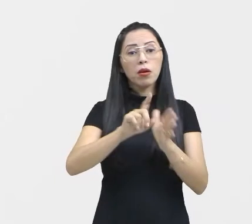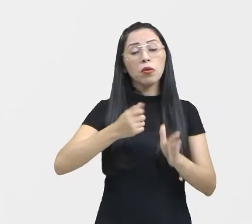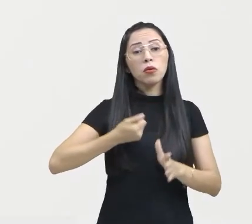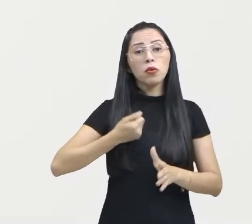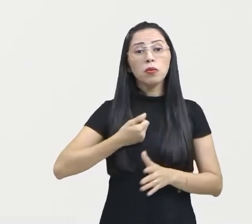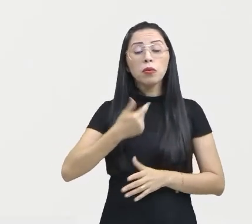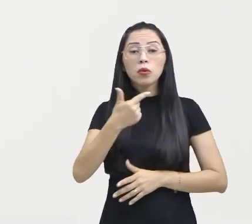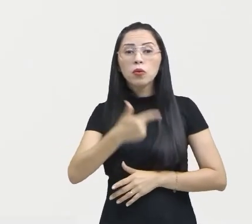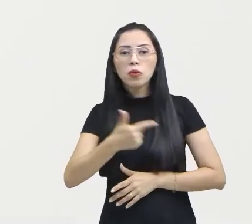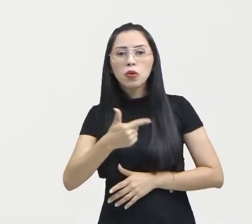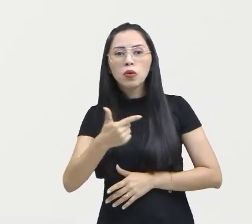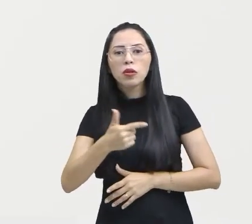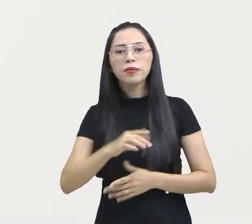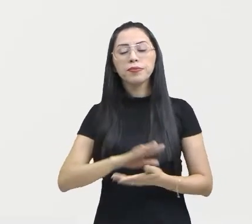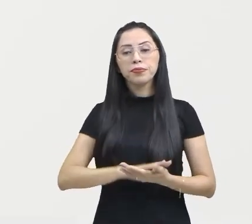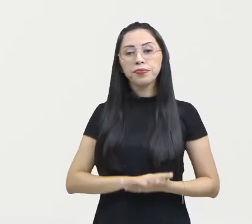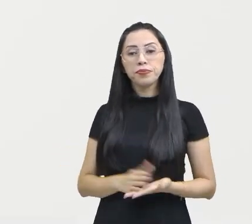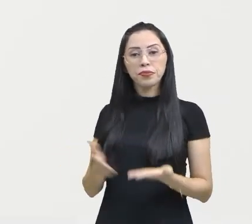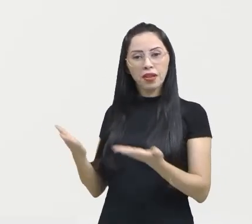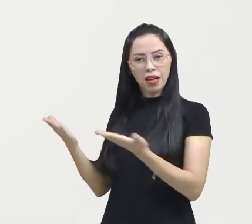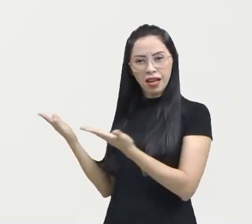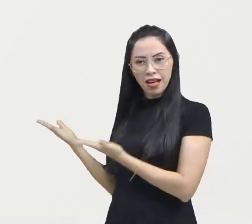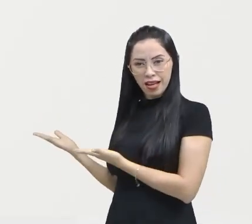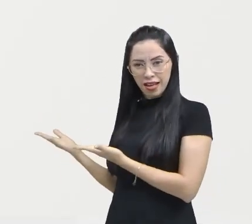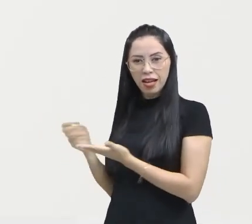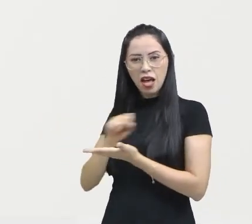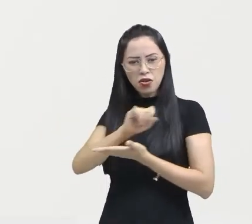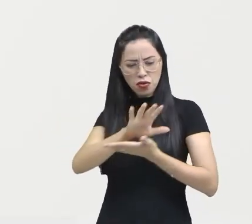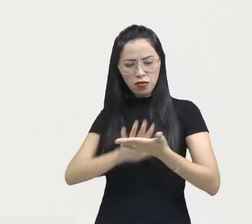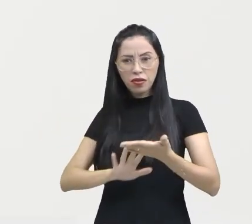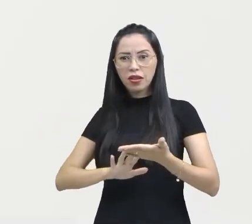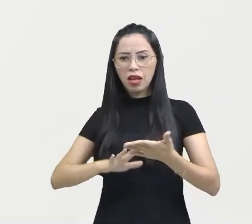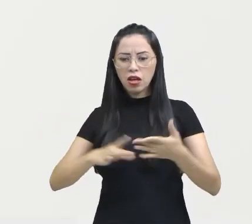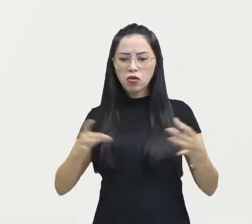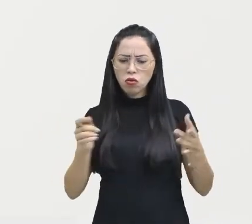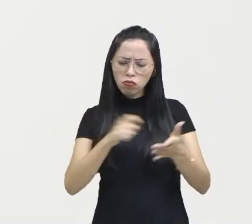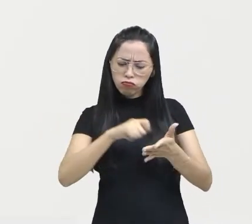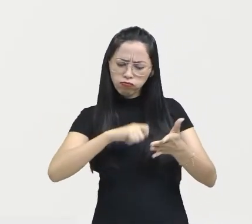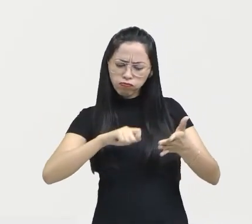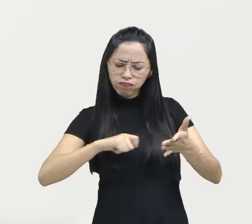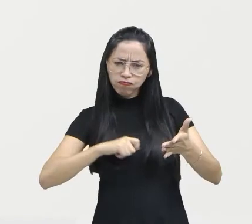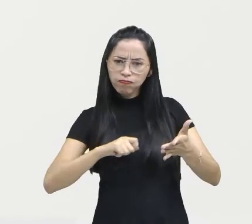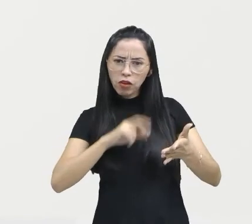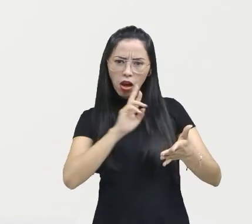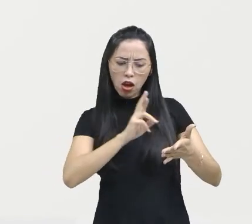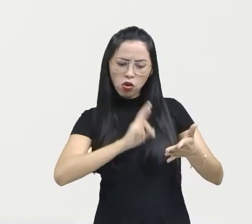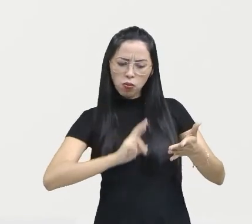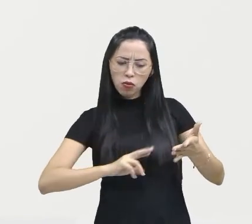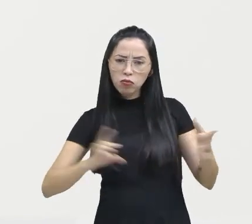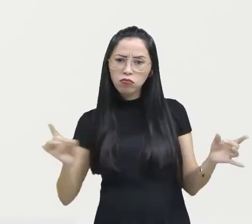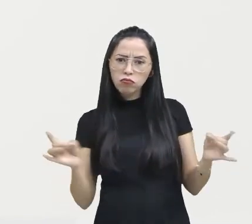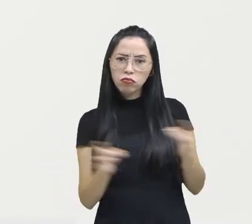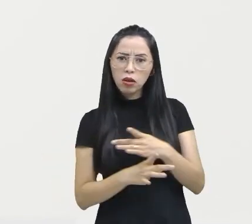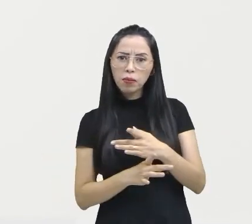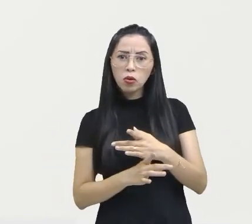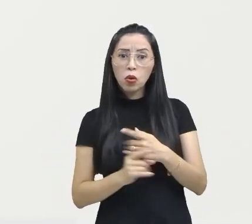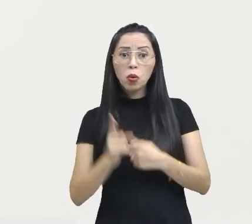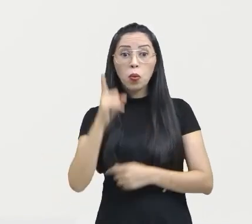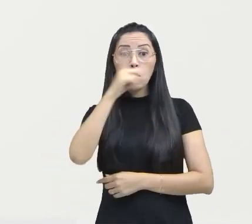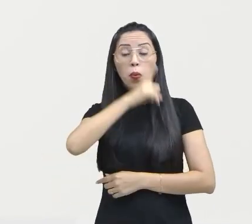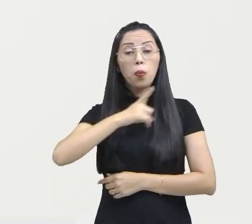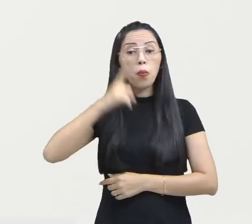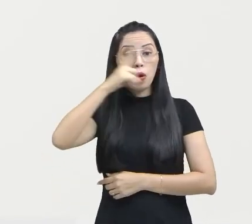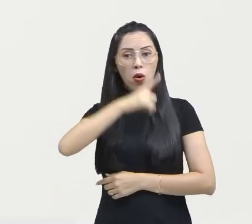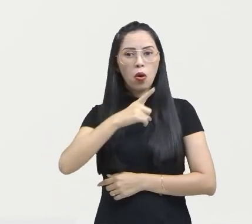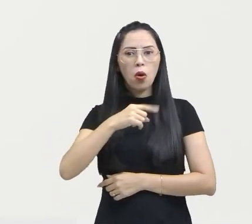Bom, Pedro terminou sua tarefa de casa em 1 hora e 20